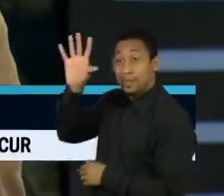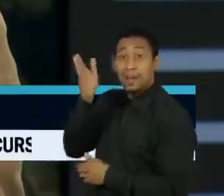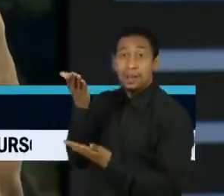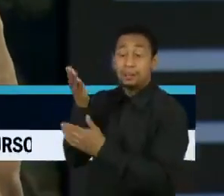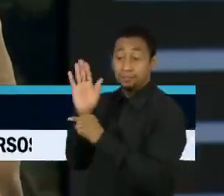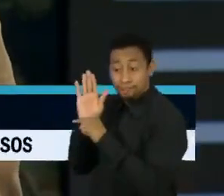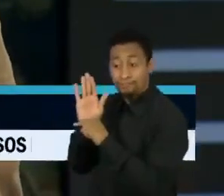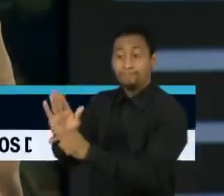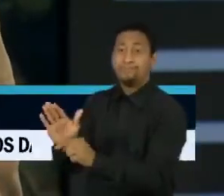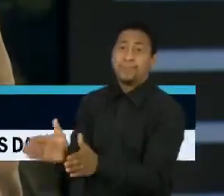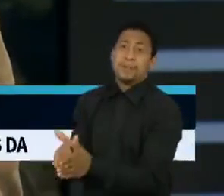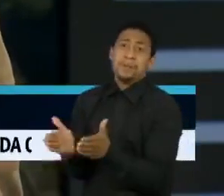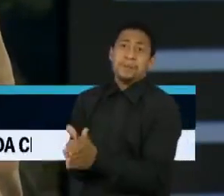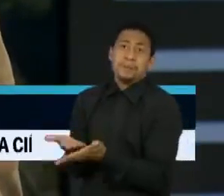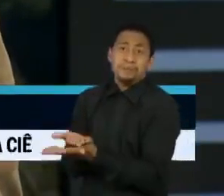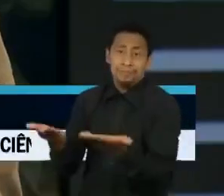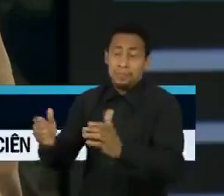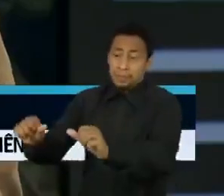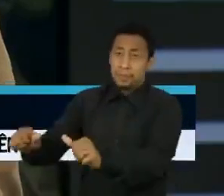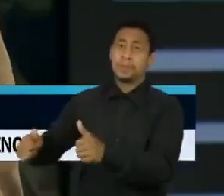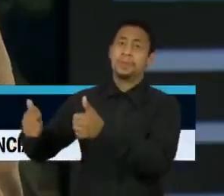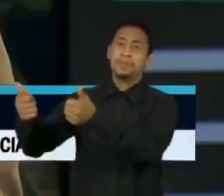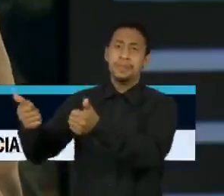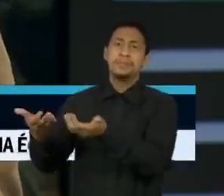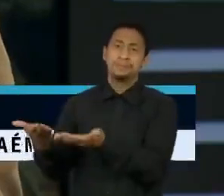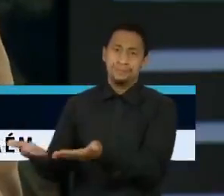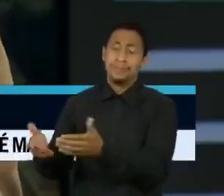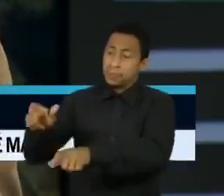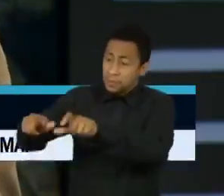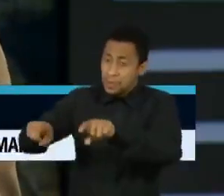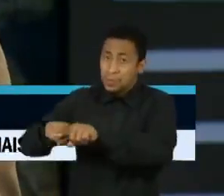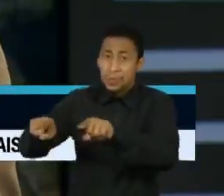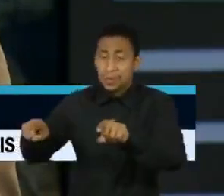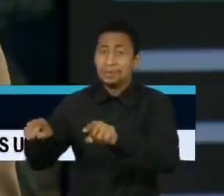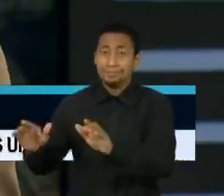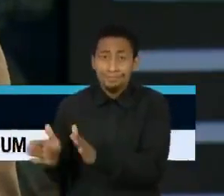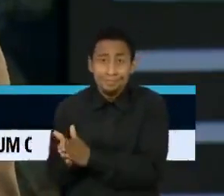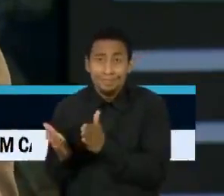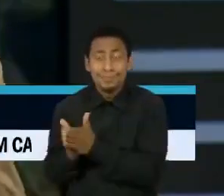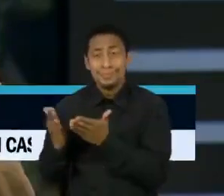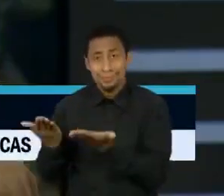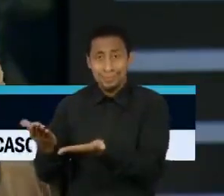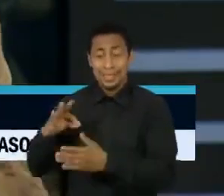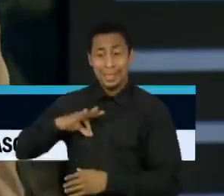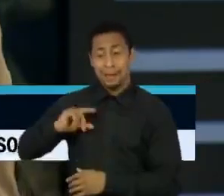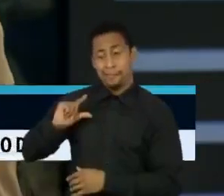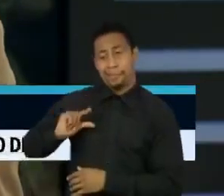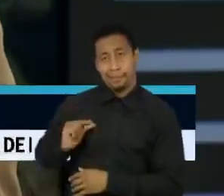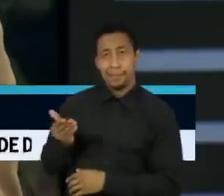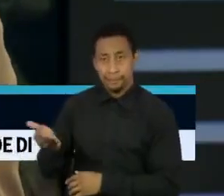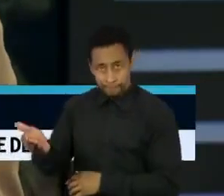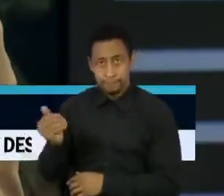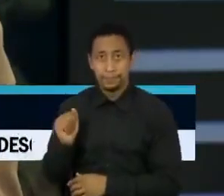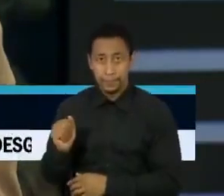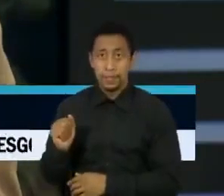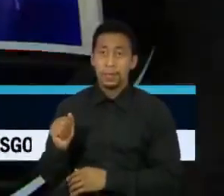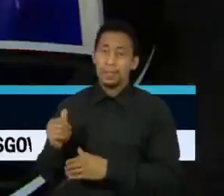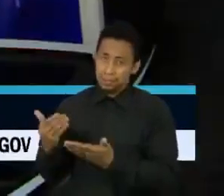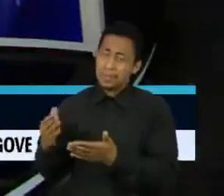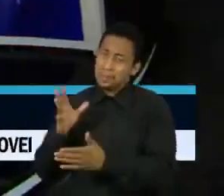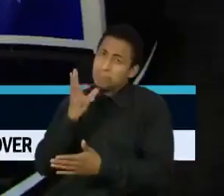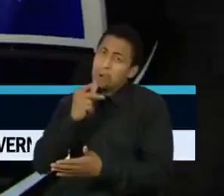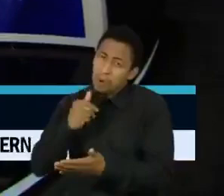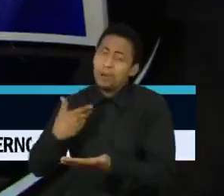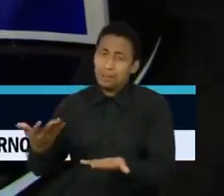faça que recupere um pouco essa situação das pessoas menos favorecidas pela renda. Coisas, questões mais de longo prazo,